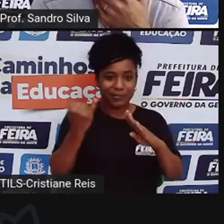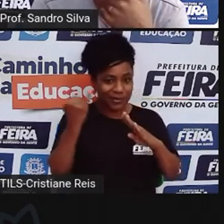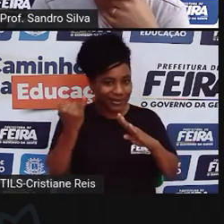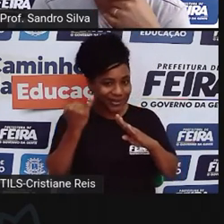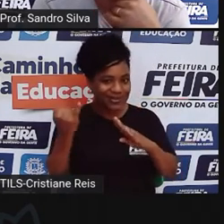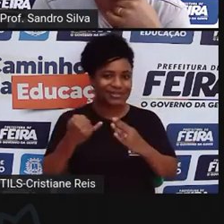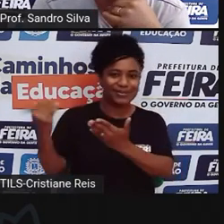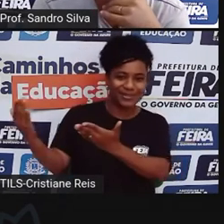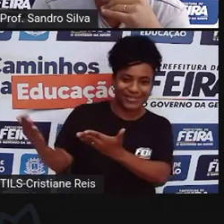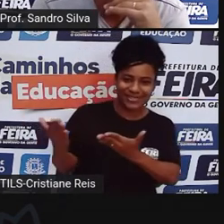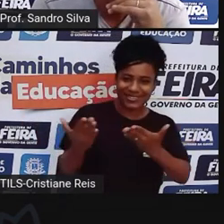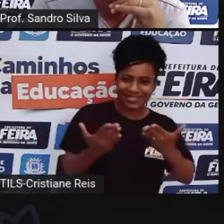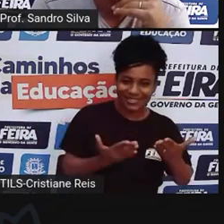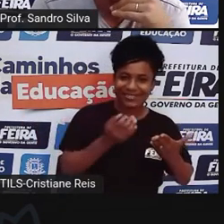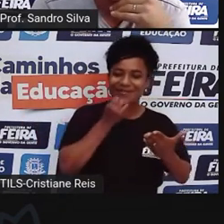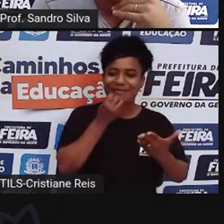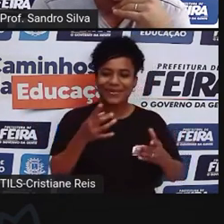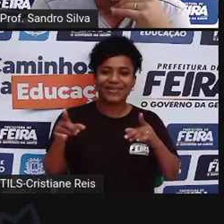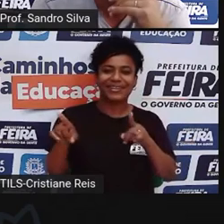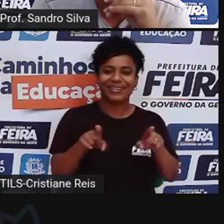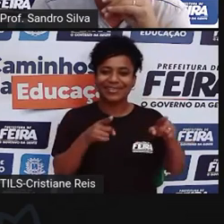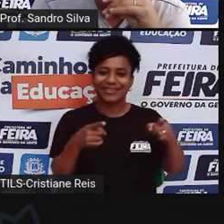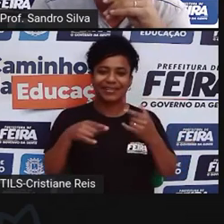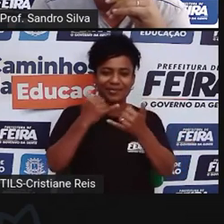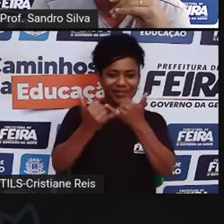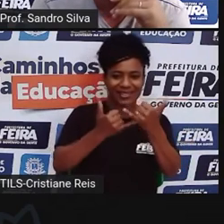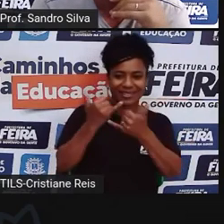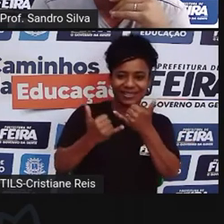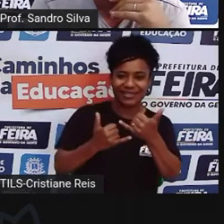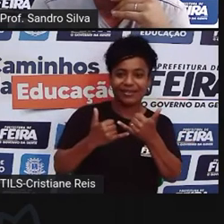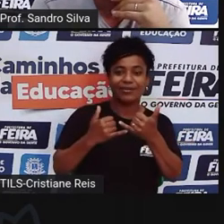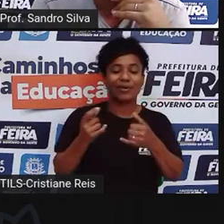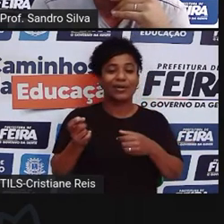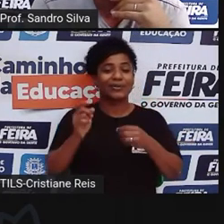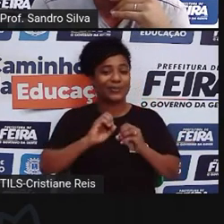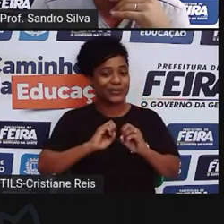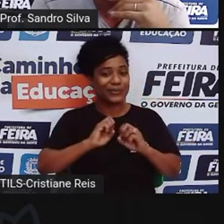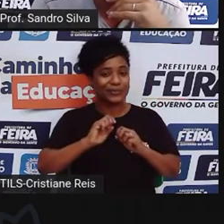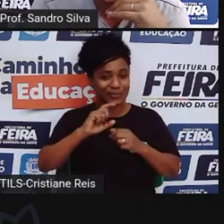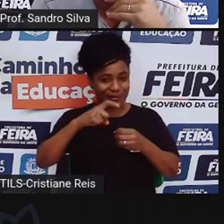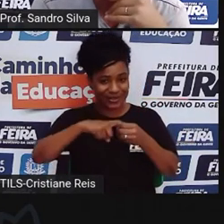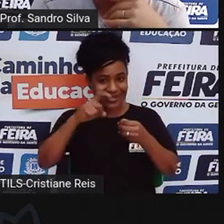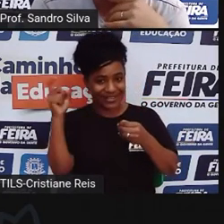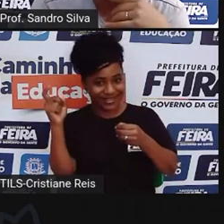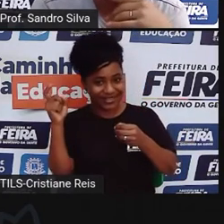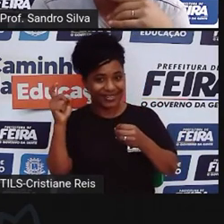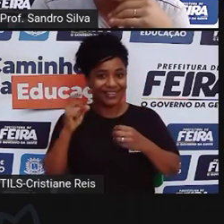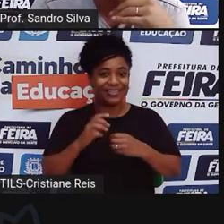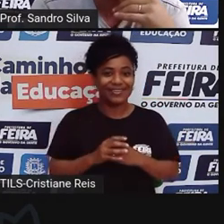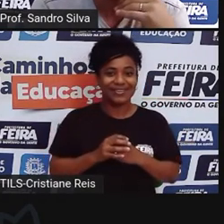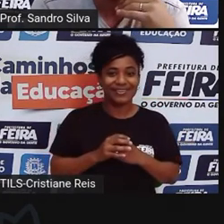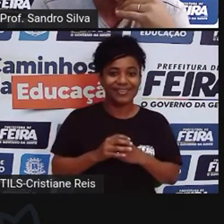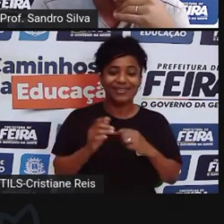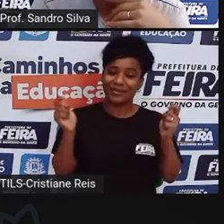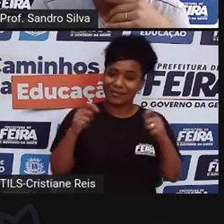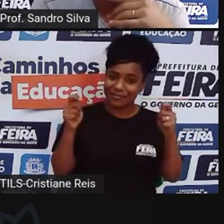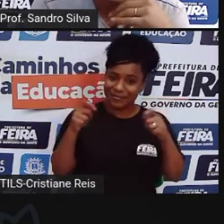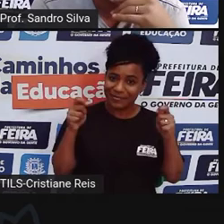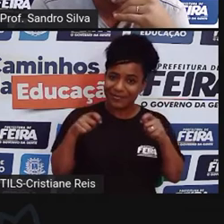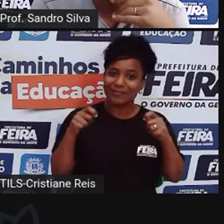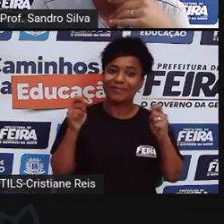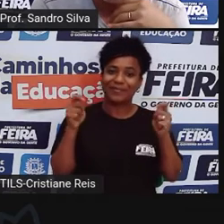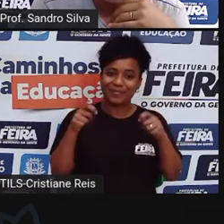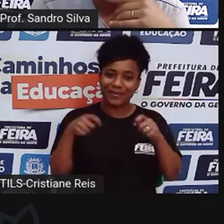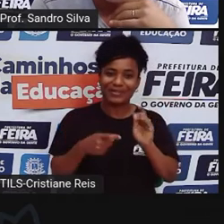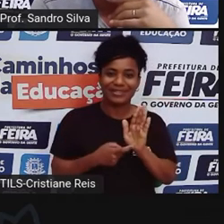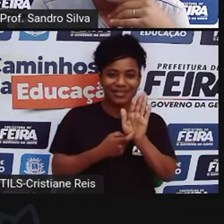despedidas, dinâmicas. E eu queria saber se você topa apresentar uma pequena dinâmica musical